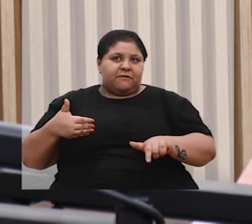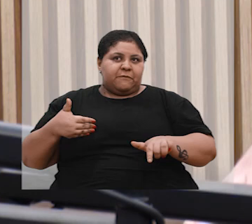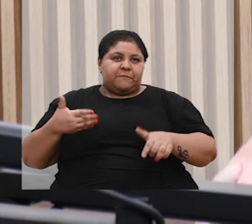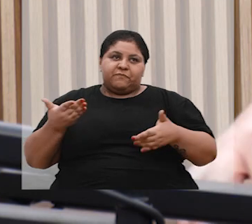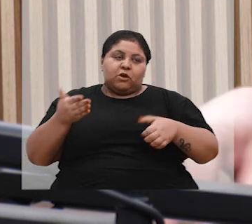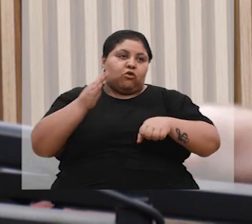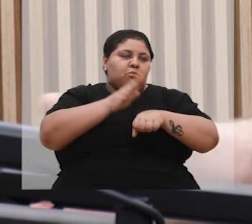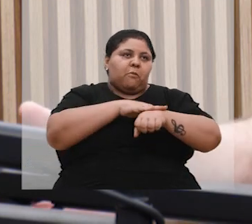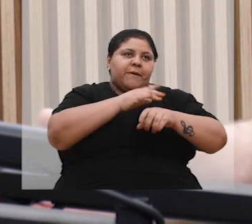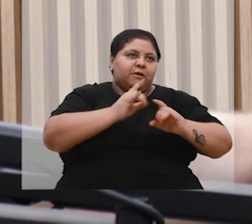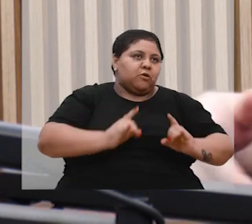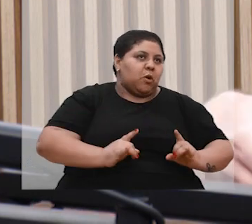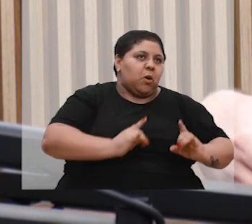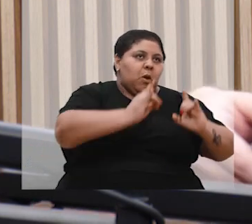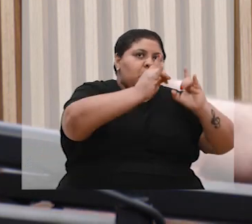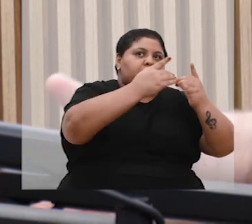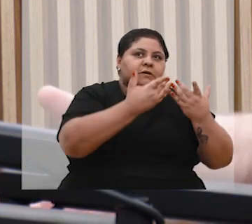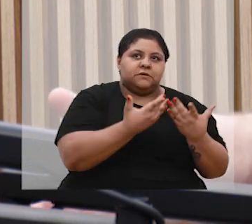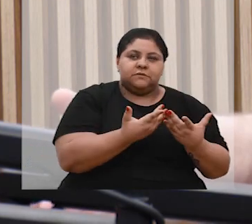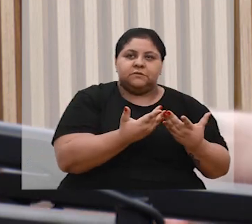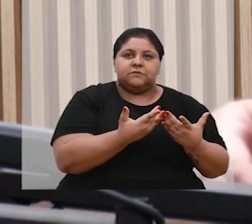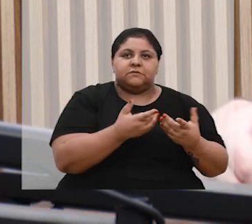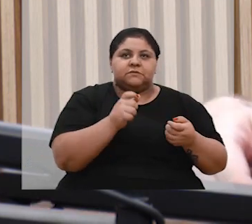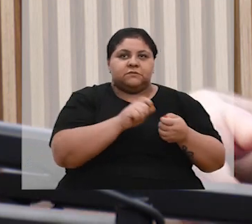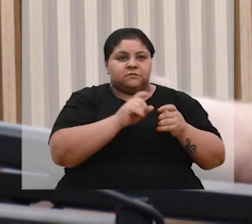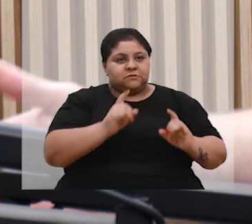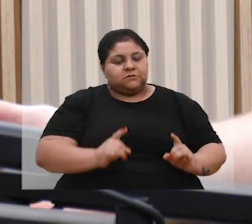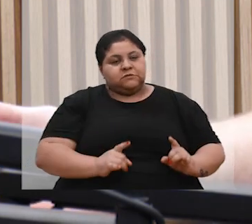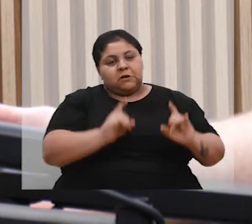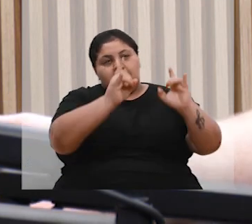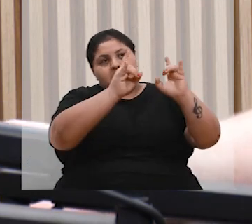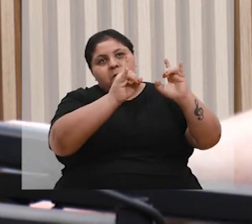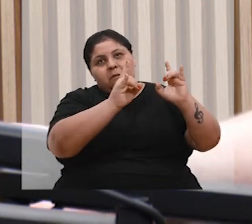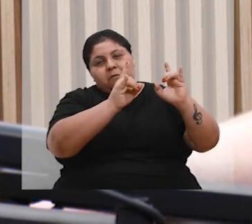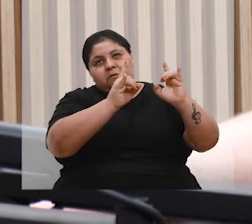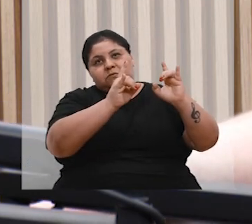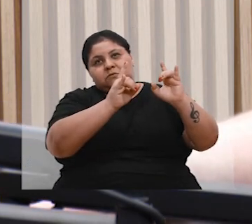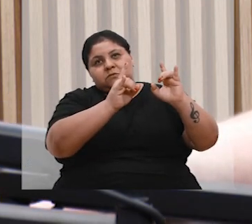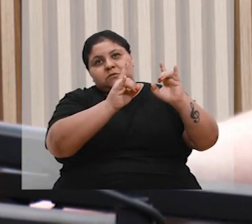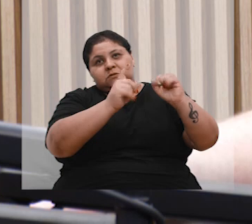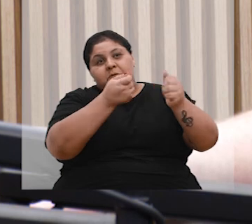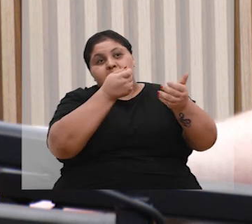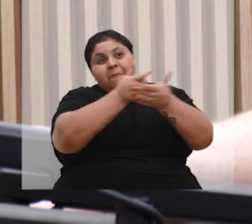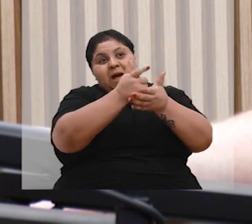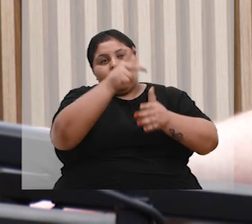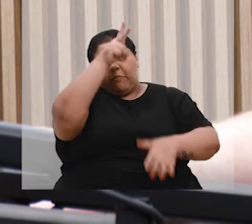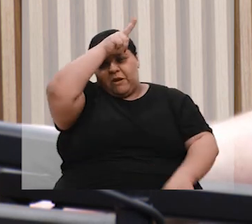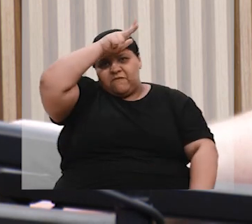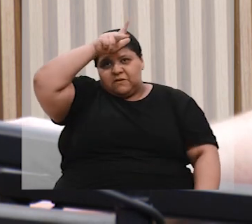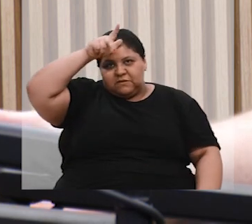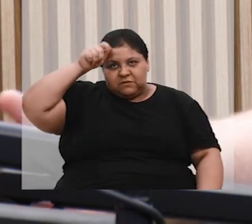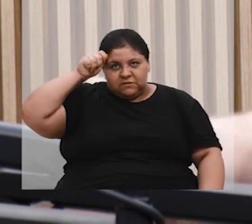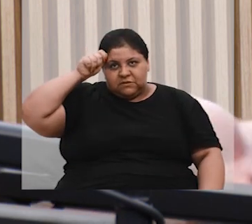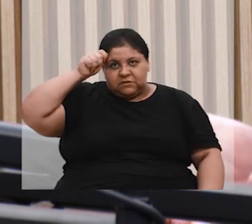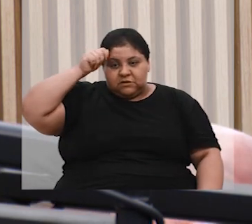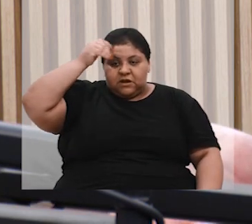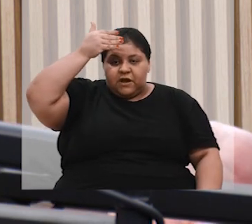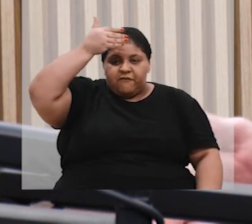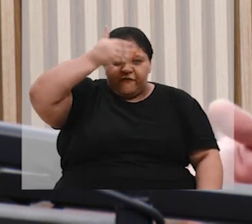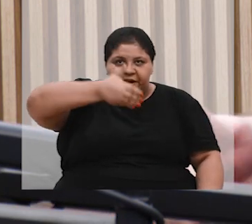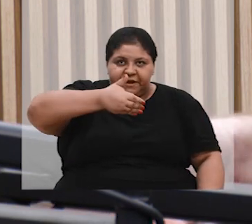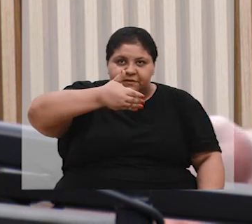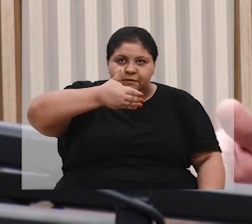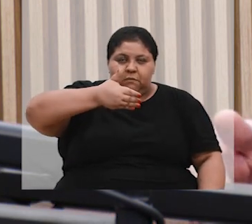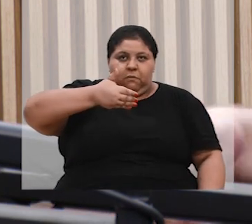um prédio, a gente vai fazer um prédio ladeado pela prefeitura e em